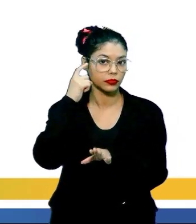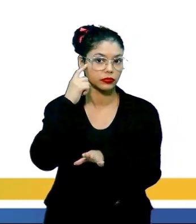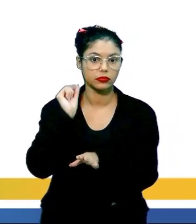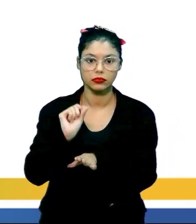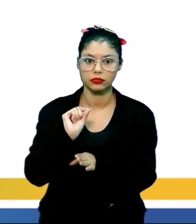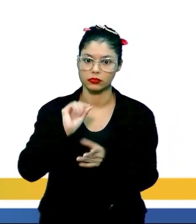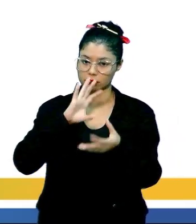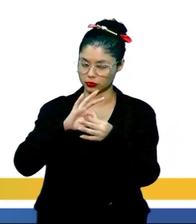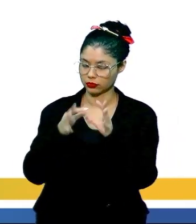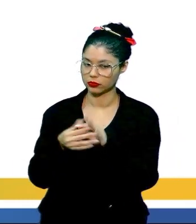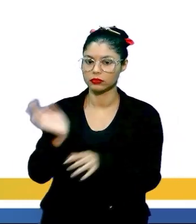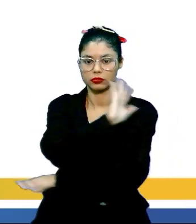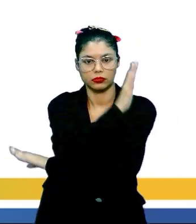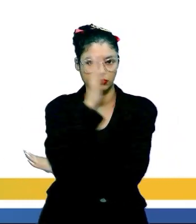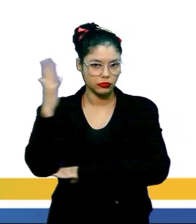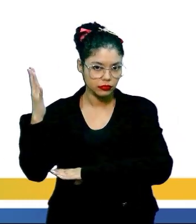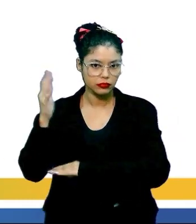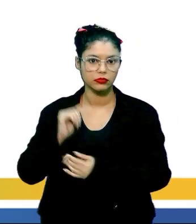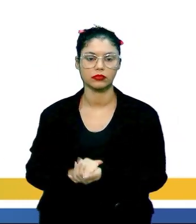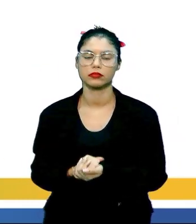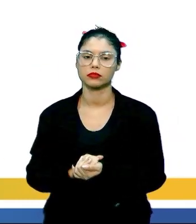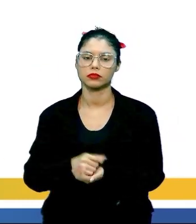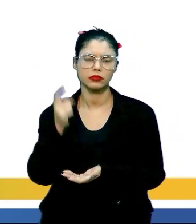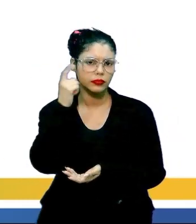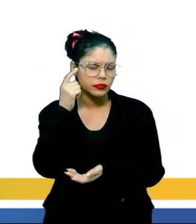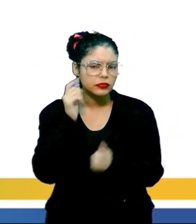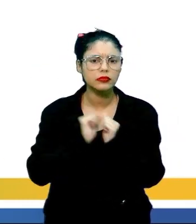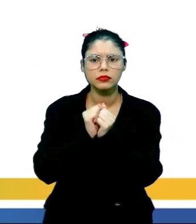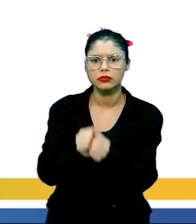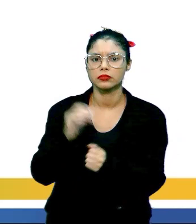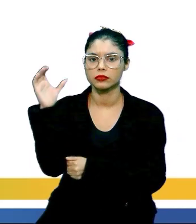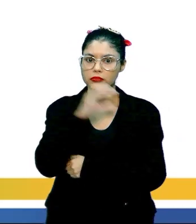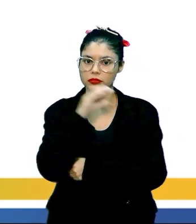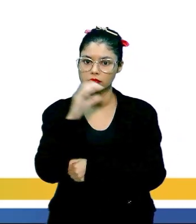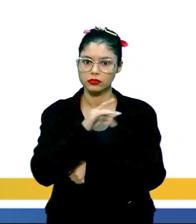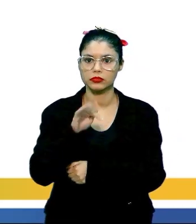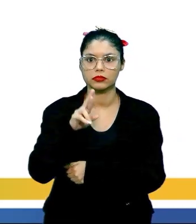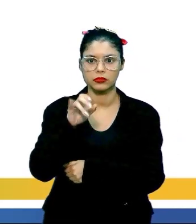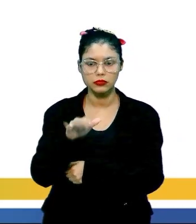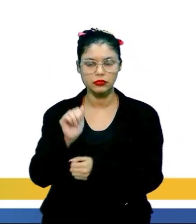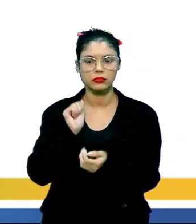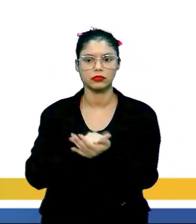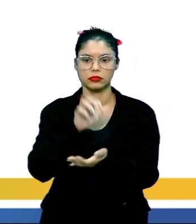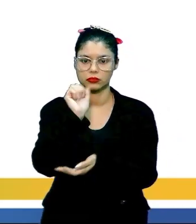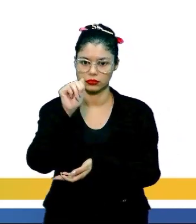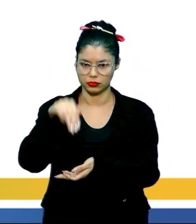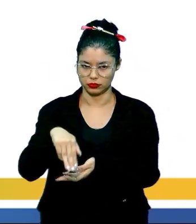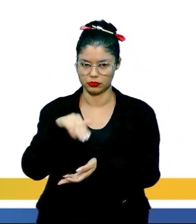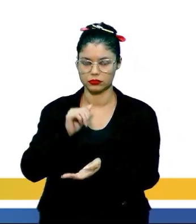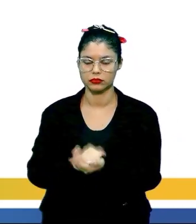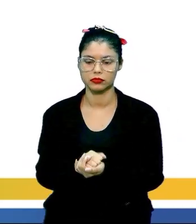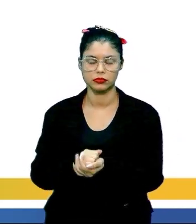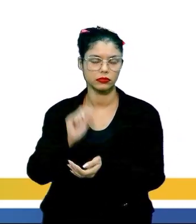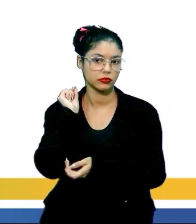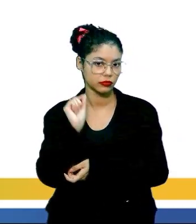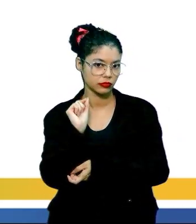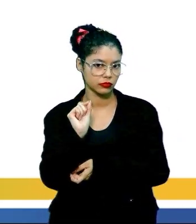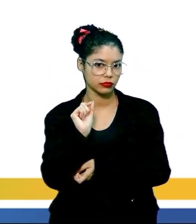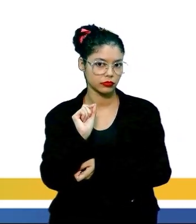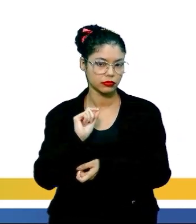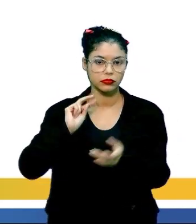no contexto da natureza. Então, pensamos comigo em aceleração da gravidade. Quando falo em aceleração